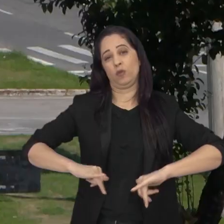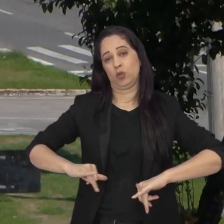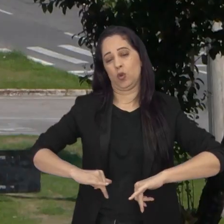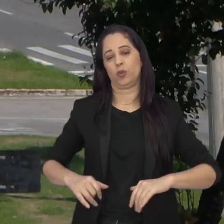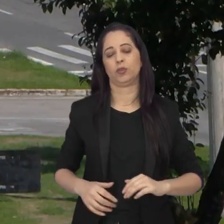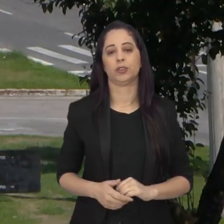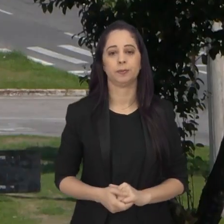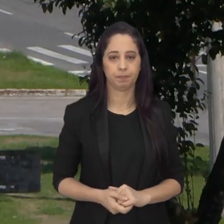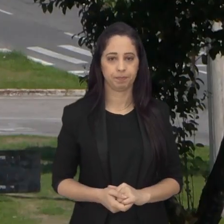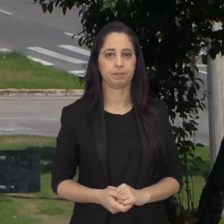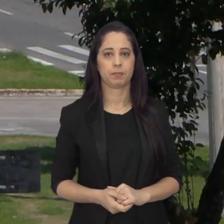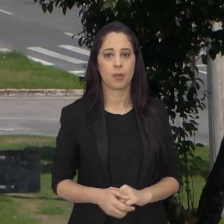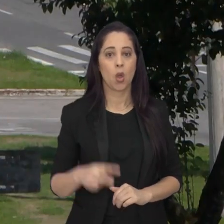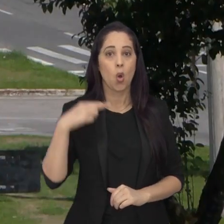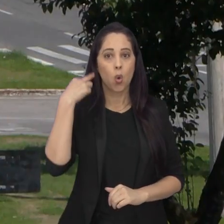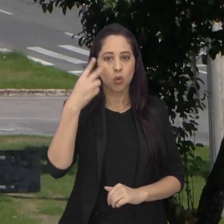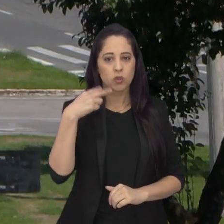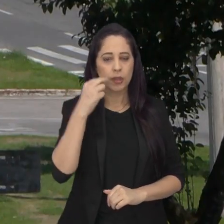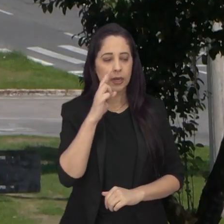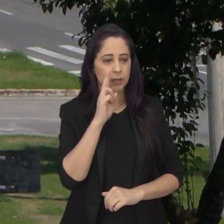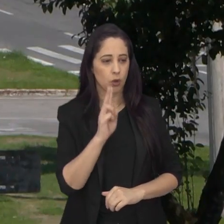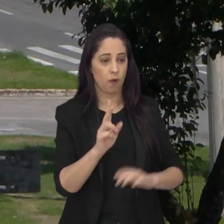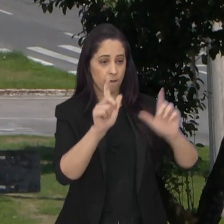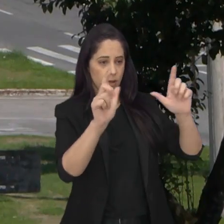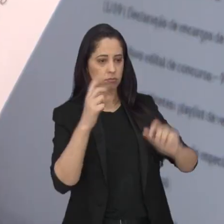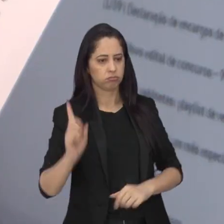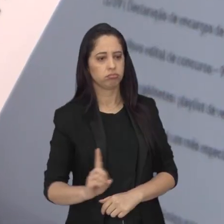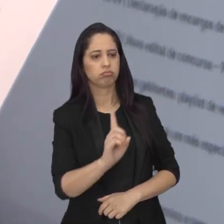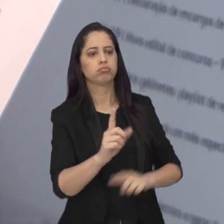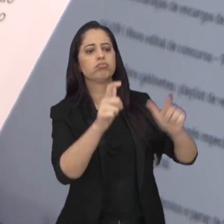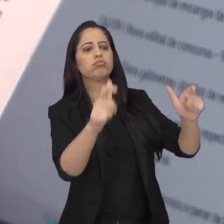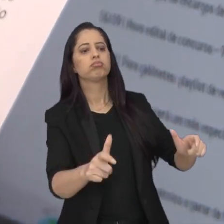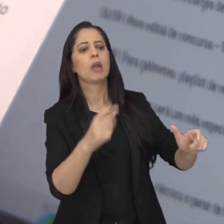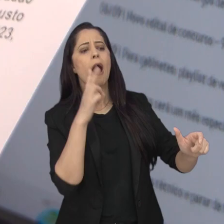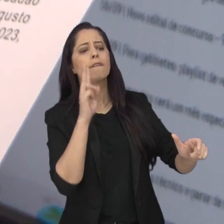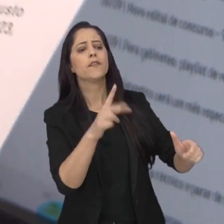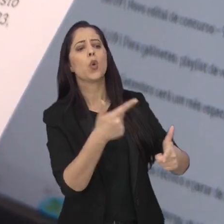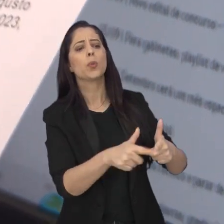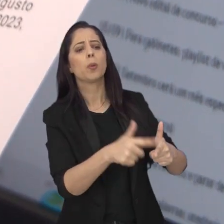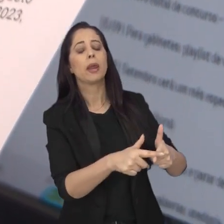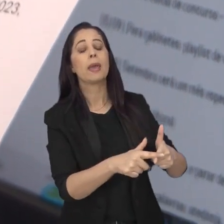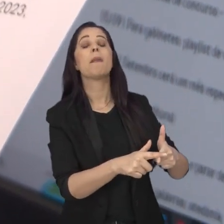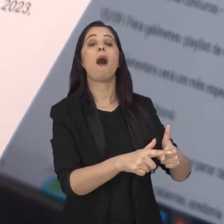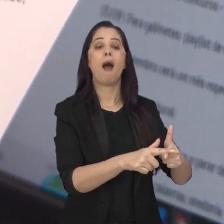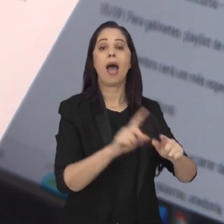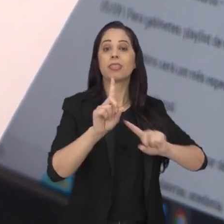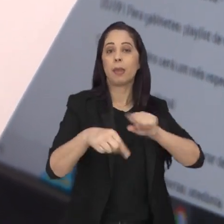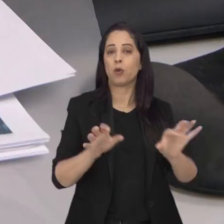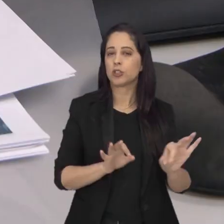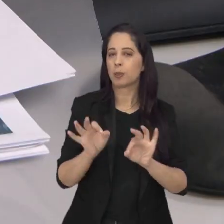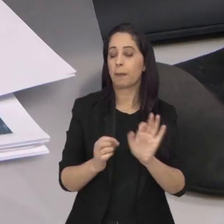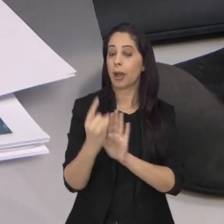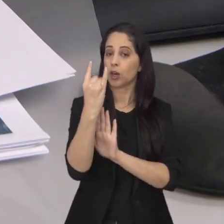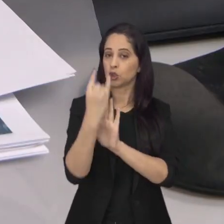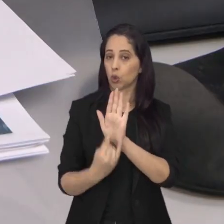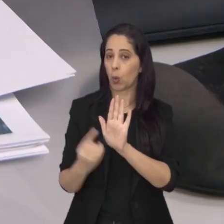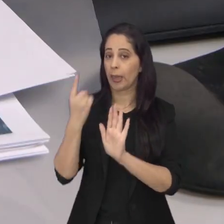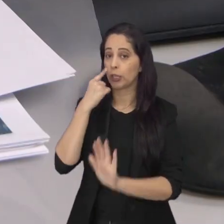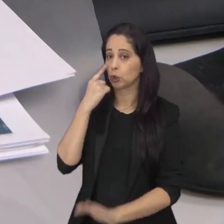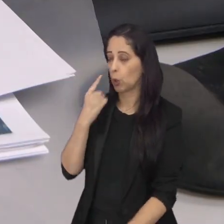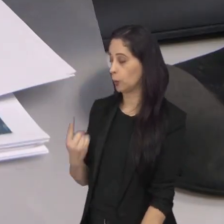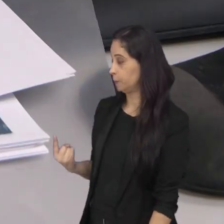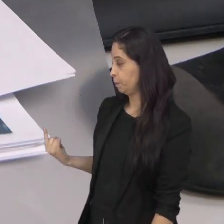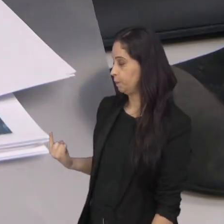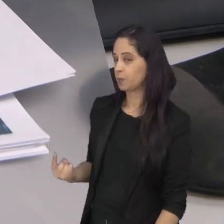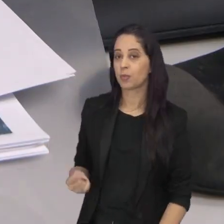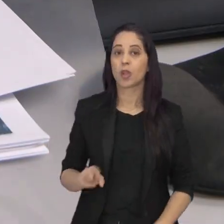enfrenta. Após identificar as necessidades de um bairro, o vereador pode fazer o chamado requerimento. Ele é um documento